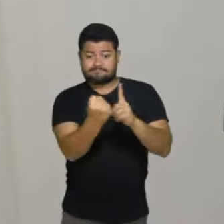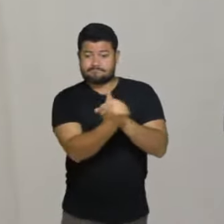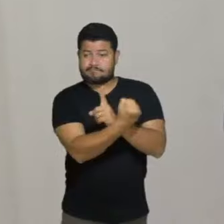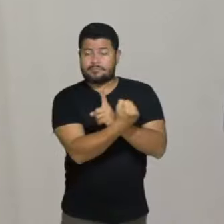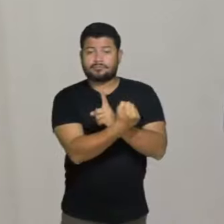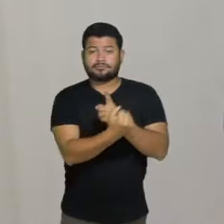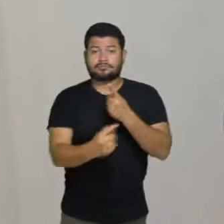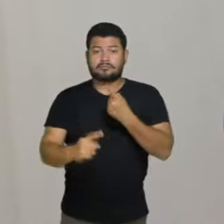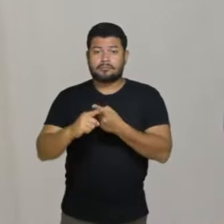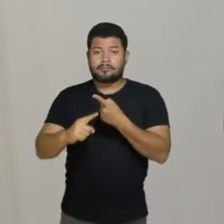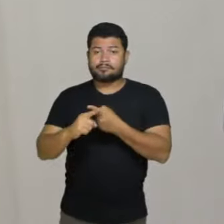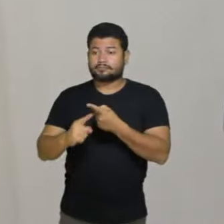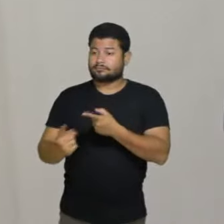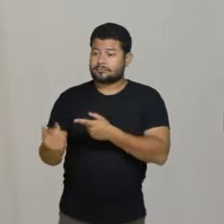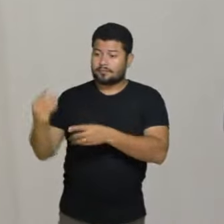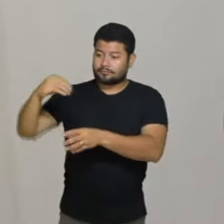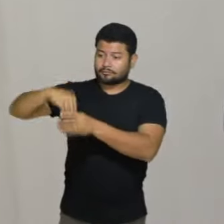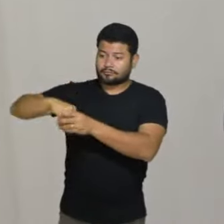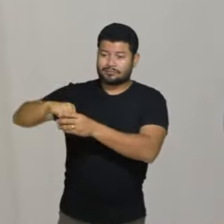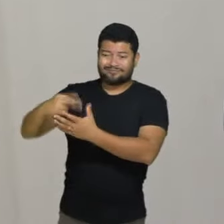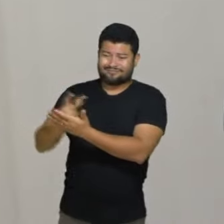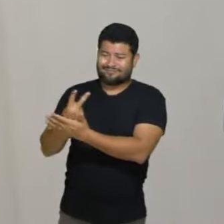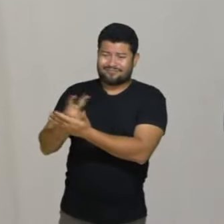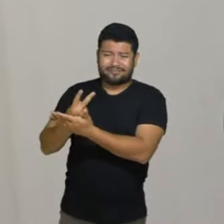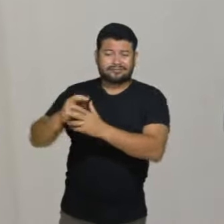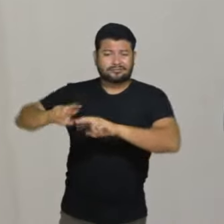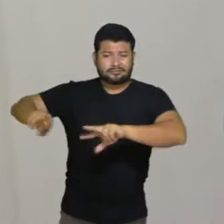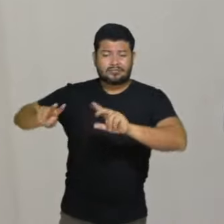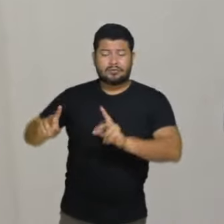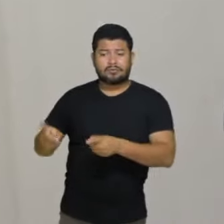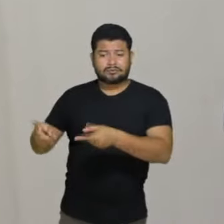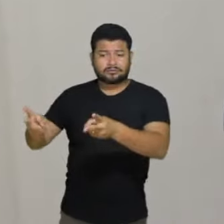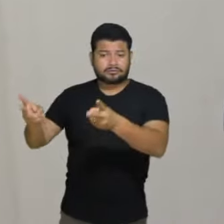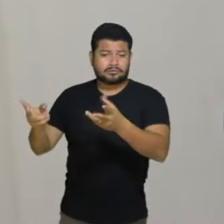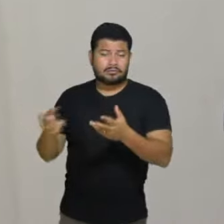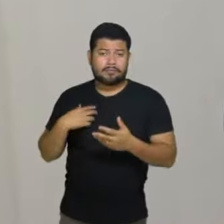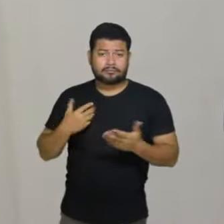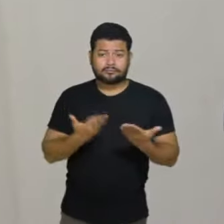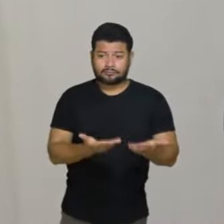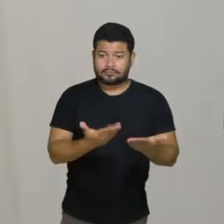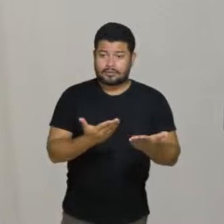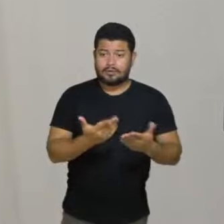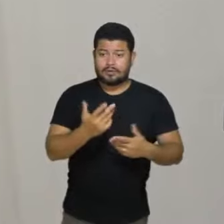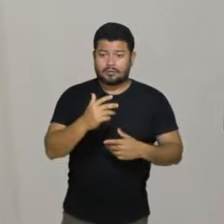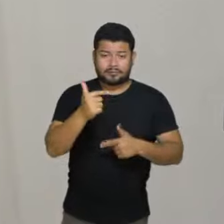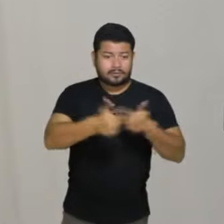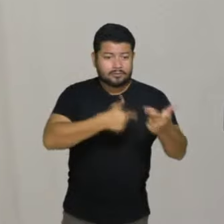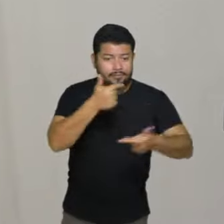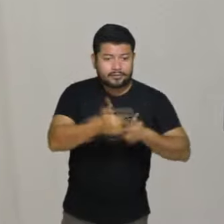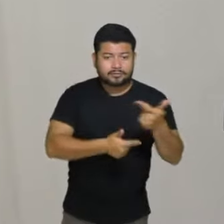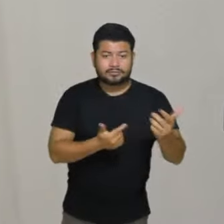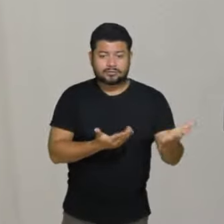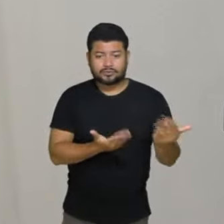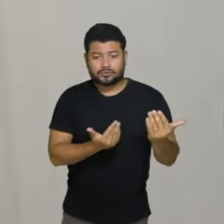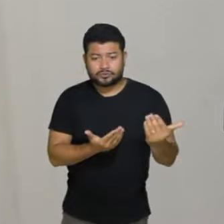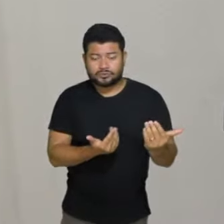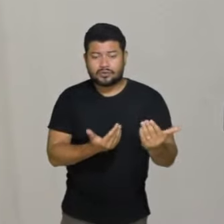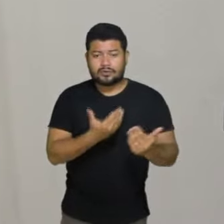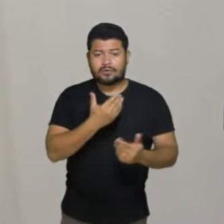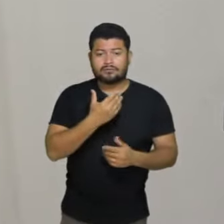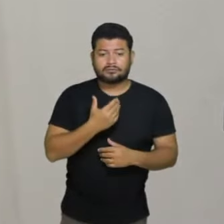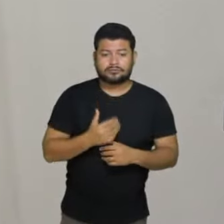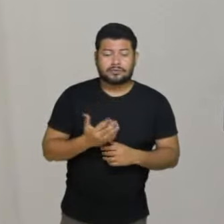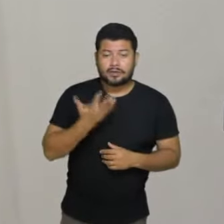impunidade imperra. É o cidadão de bem, o trabalhador, a trabalhadora, os jovens, as crianças e os idosos que estão em